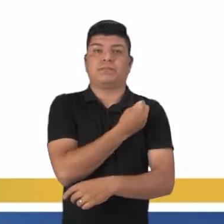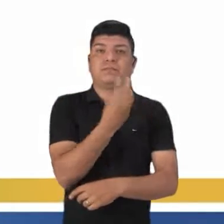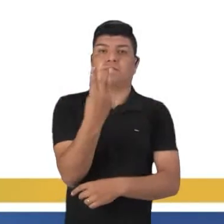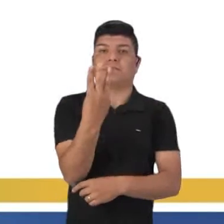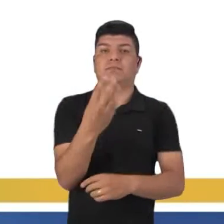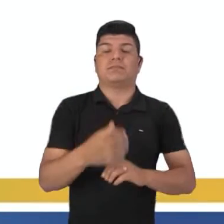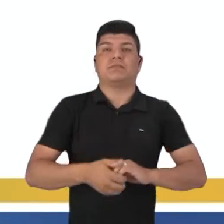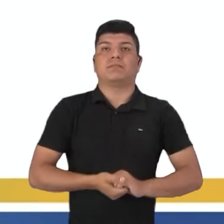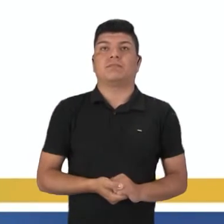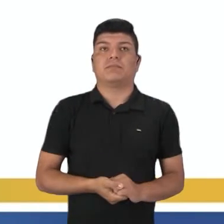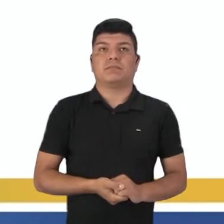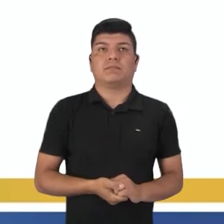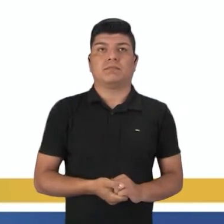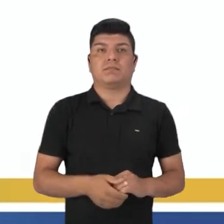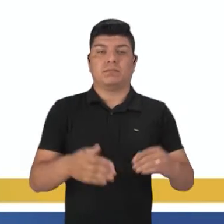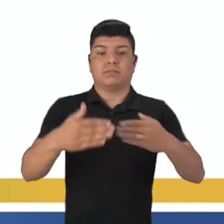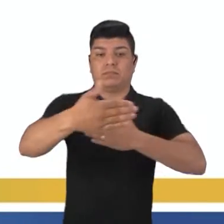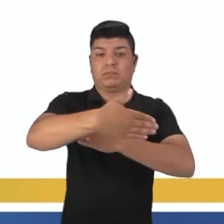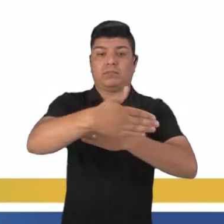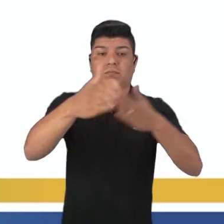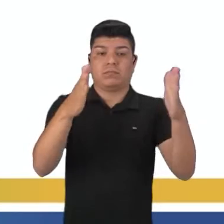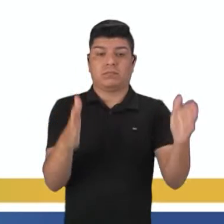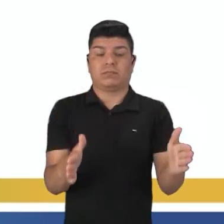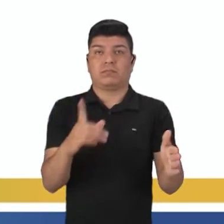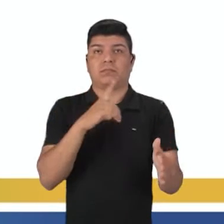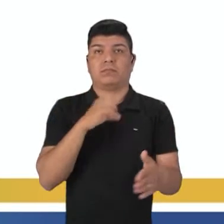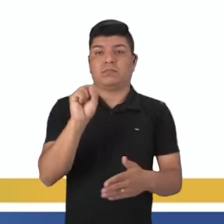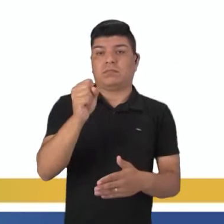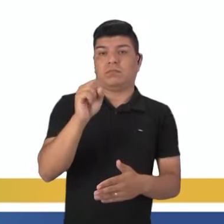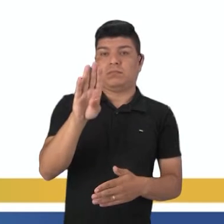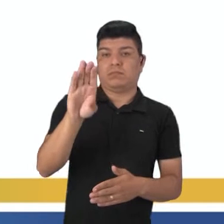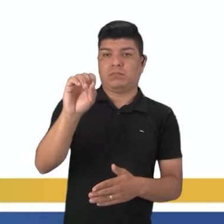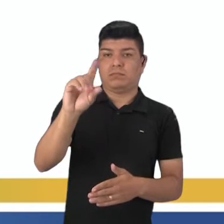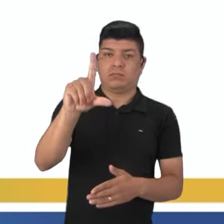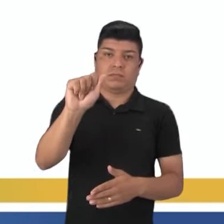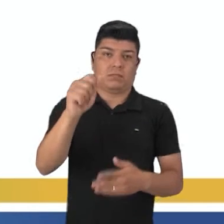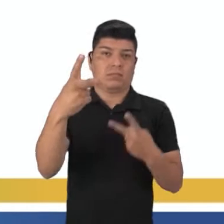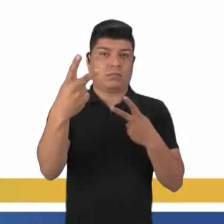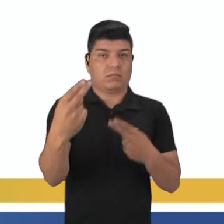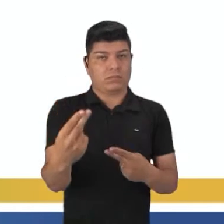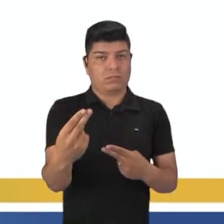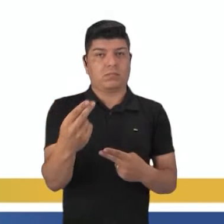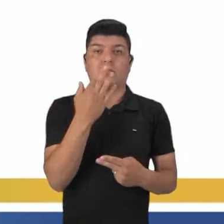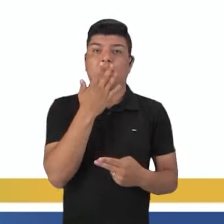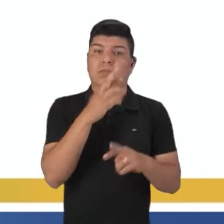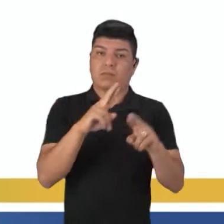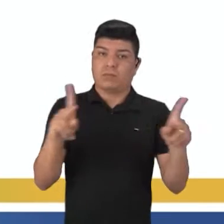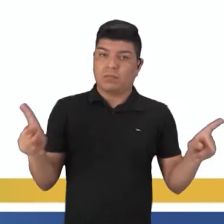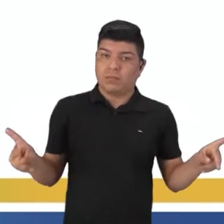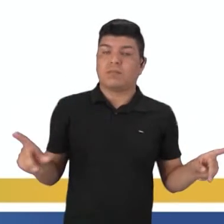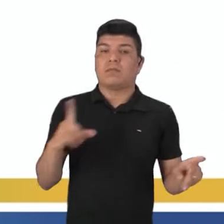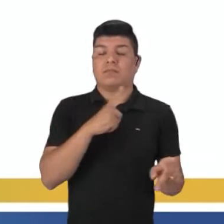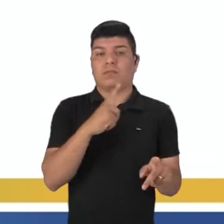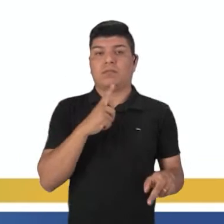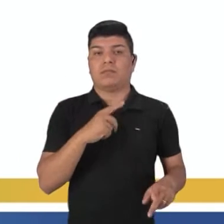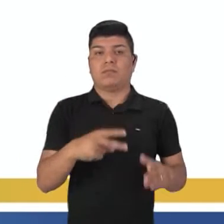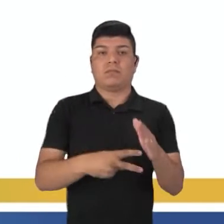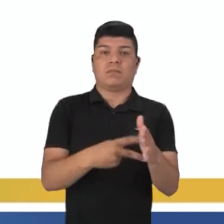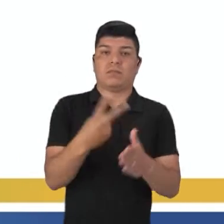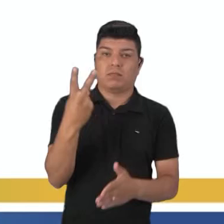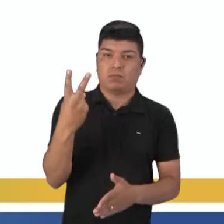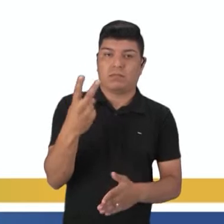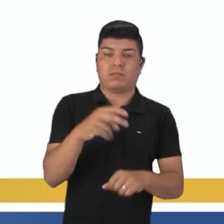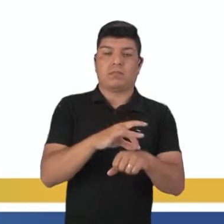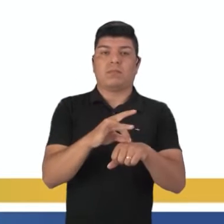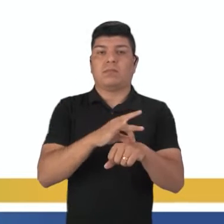número 3. Uma caixa contém 8 bolinhas idênticas, né, exceto por suas cores. Nós temos, então, 2 verdes,